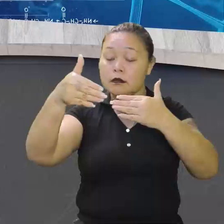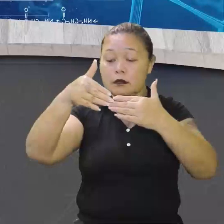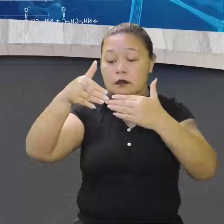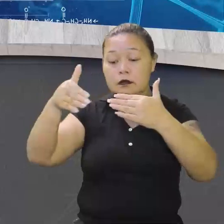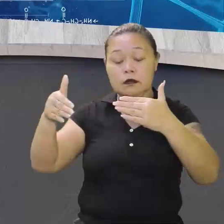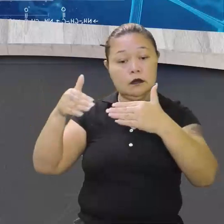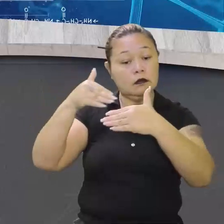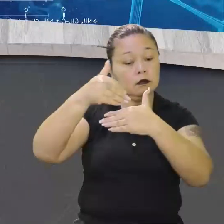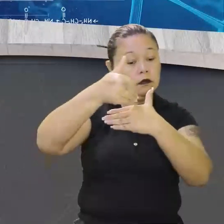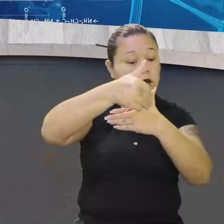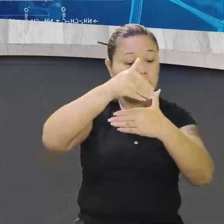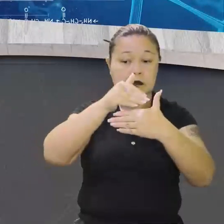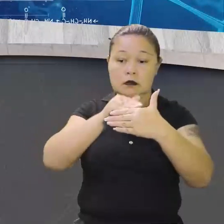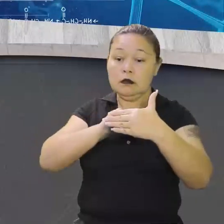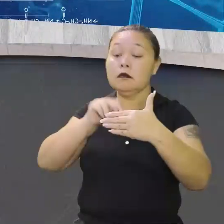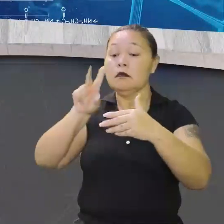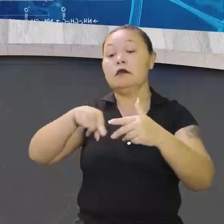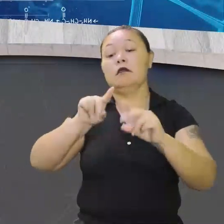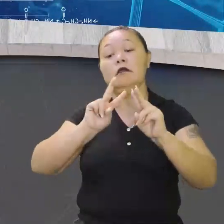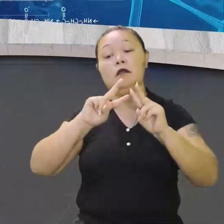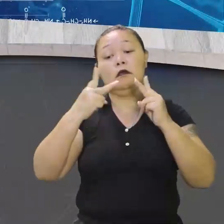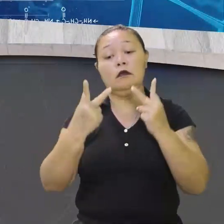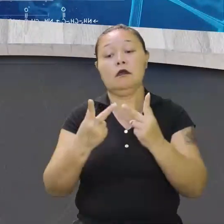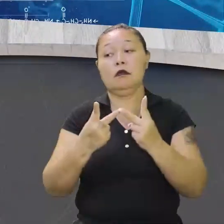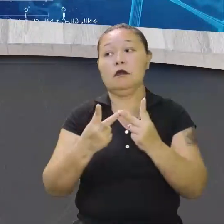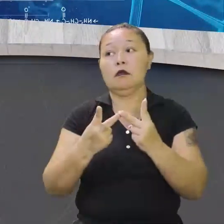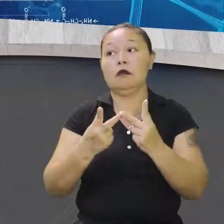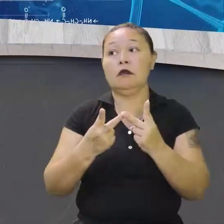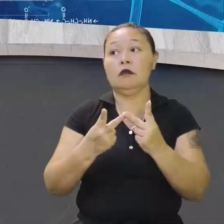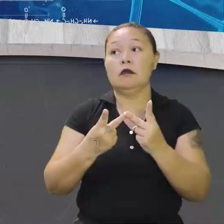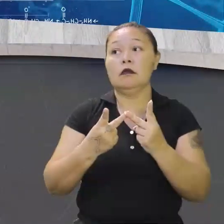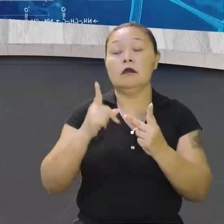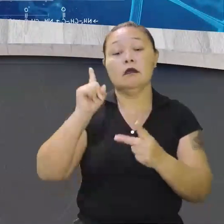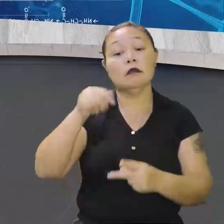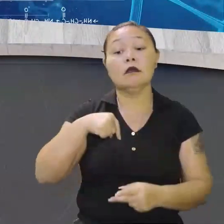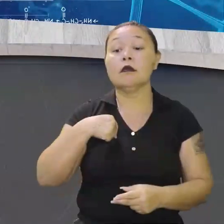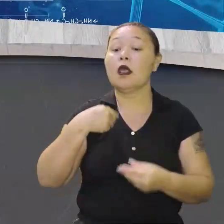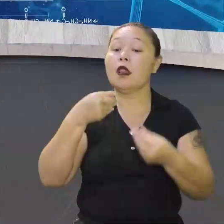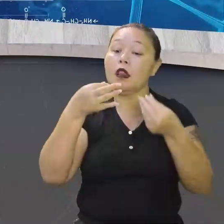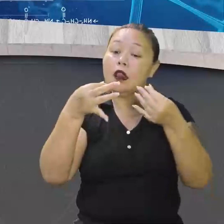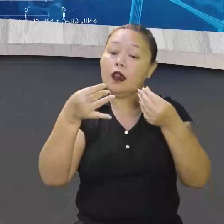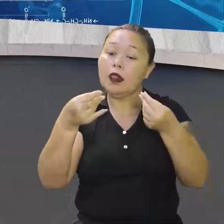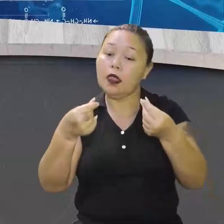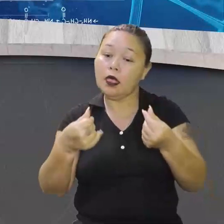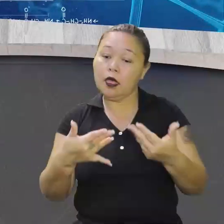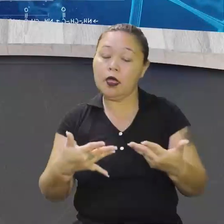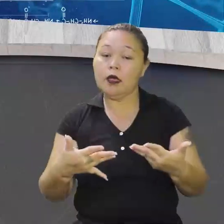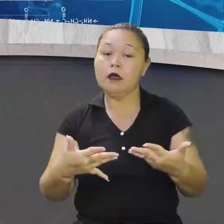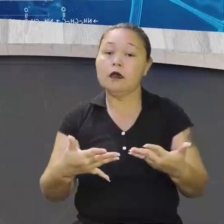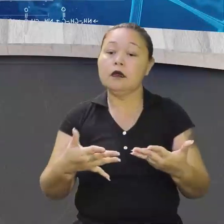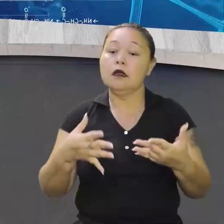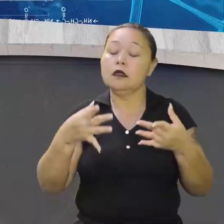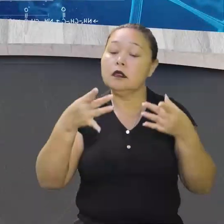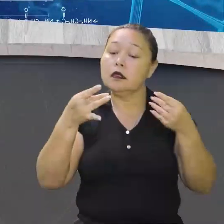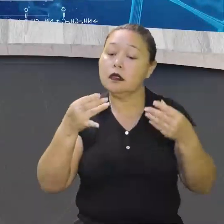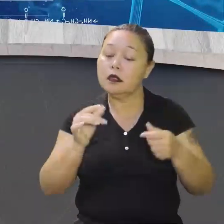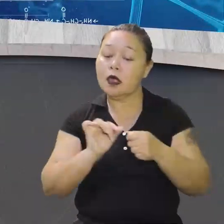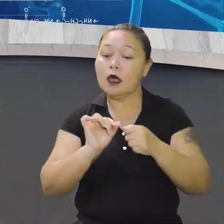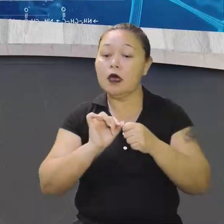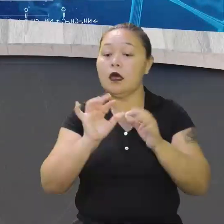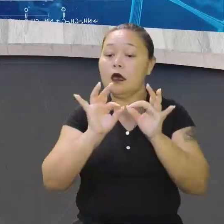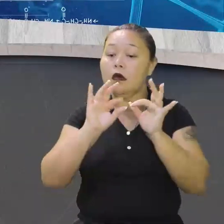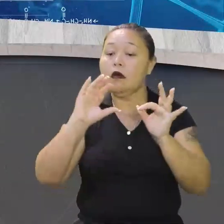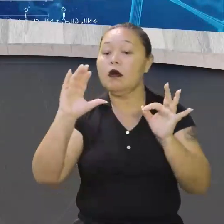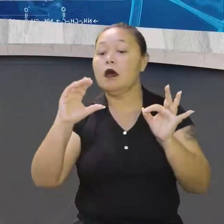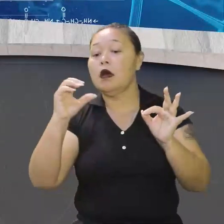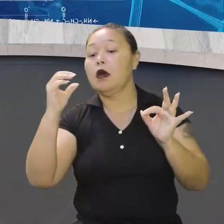Esta extensão é volume. Se for em líquido, você pode ter em metro cúbico,